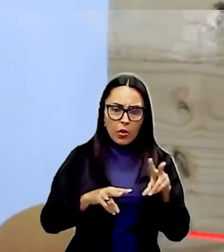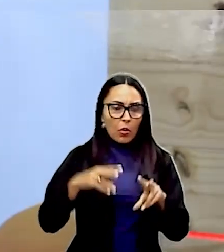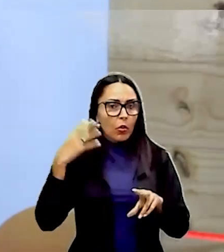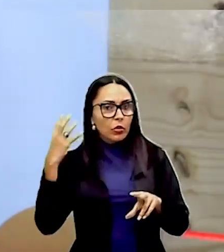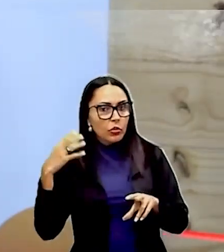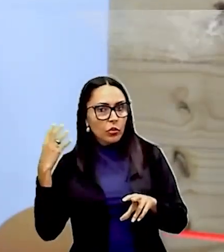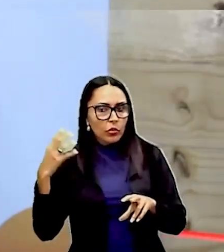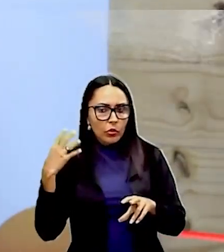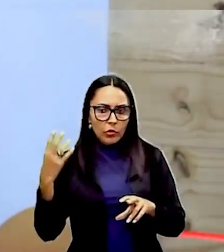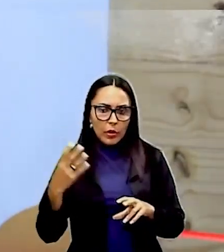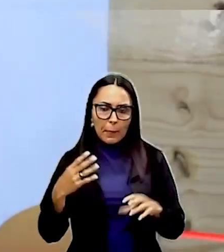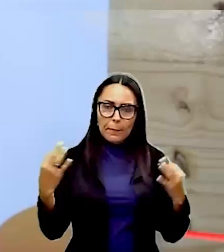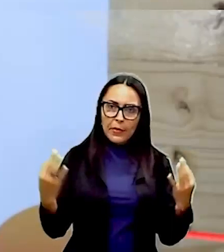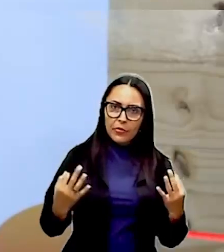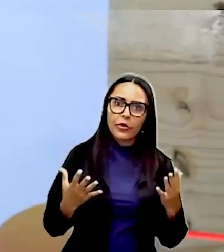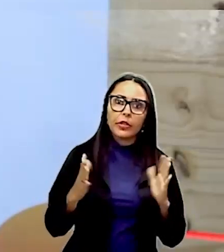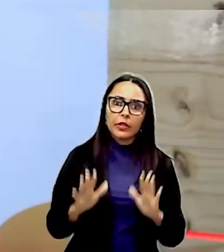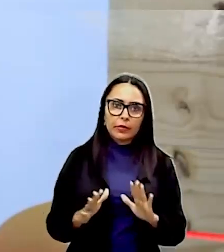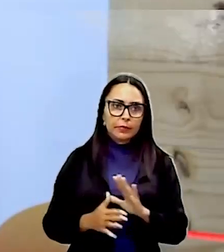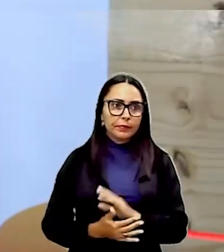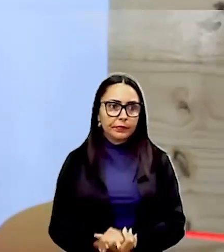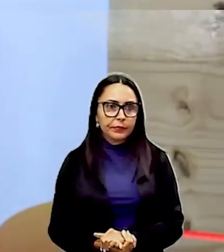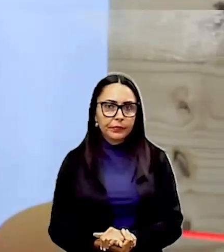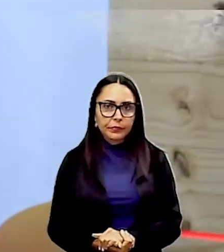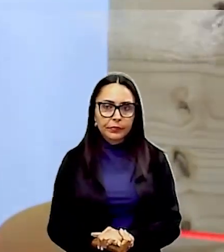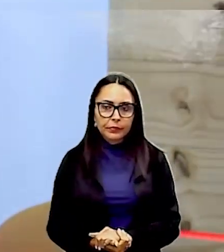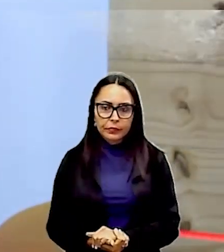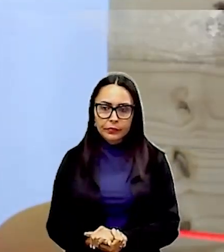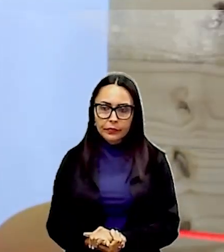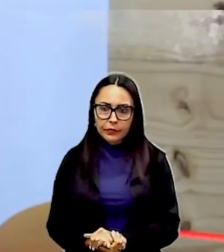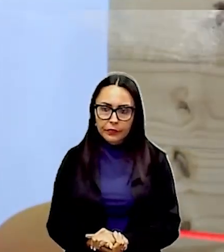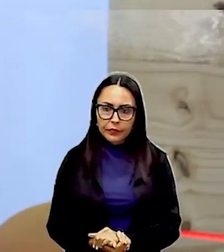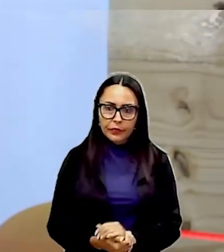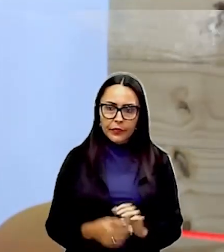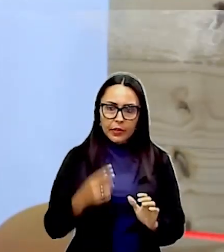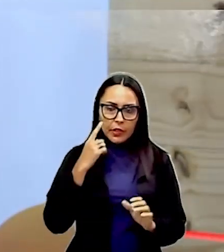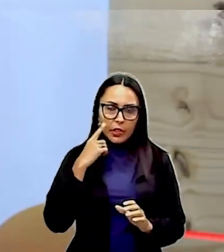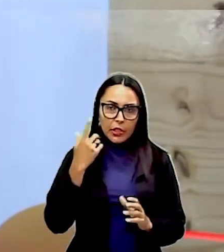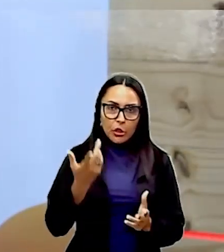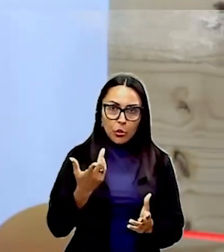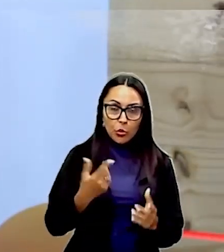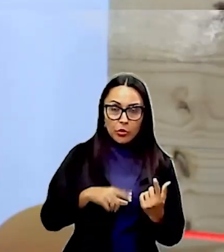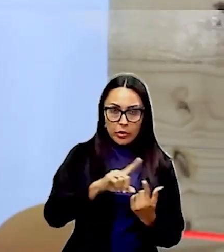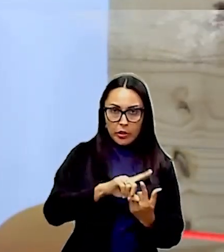sonora, perfeita, assim, perfeita. E o estilo de animação